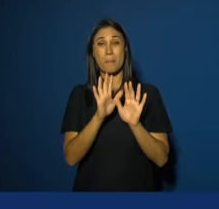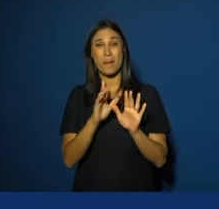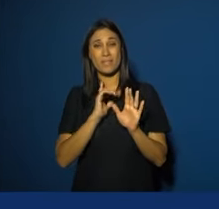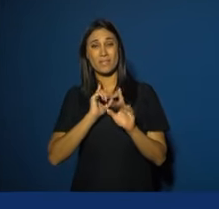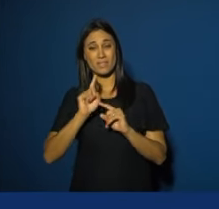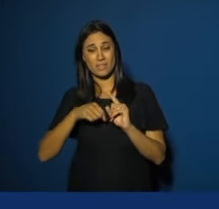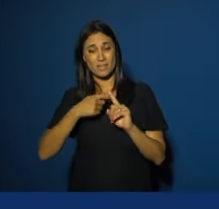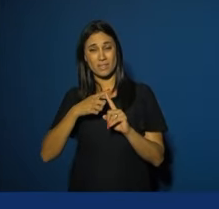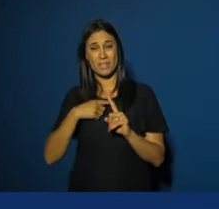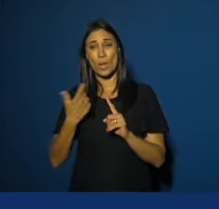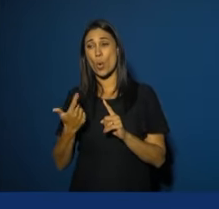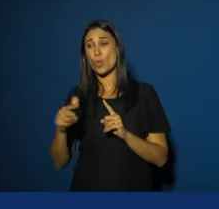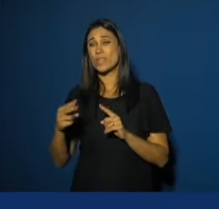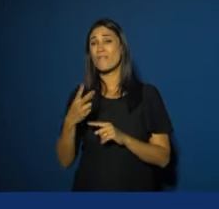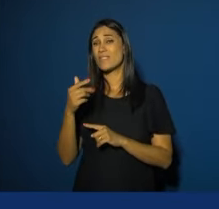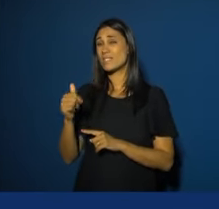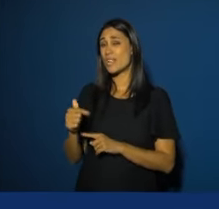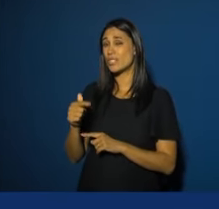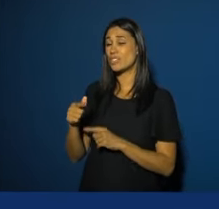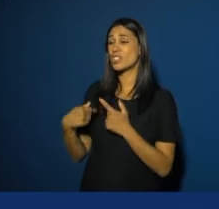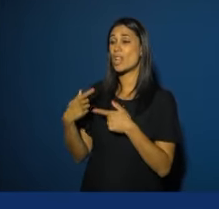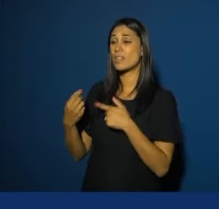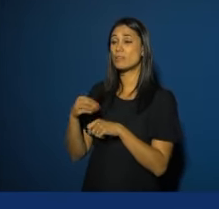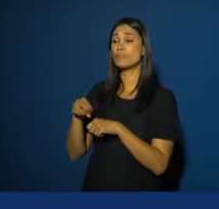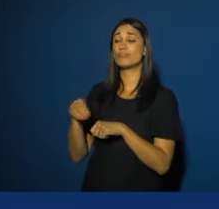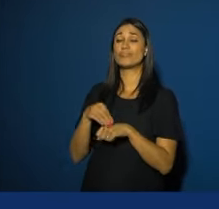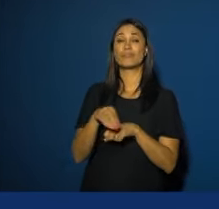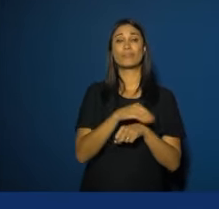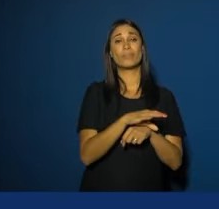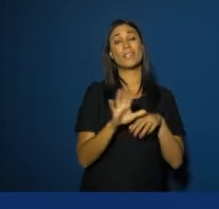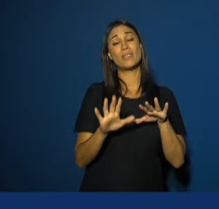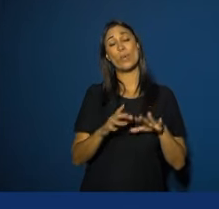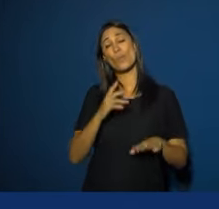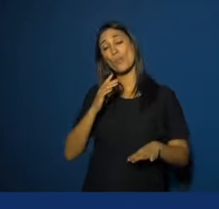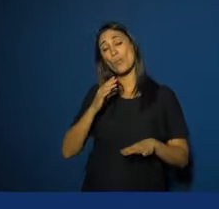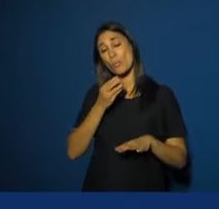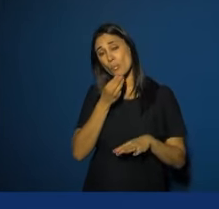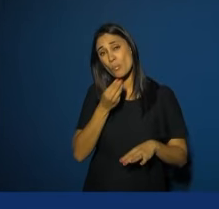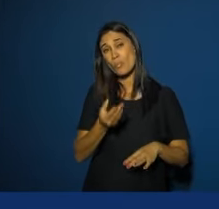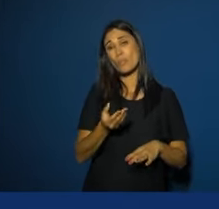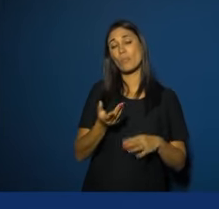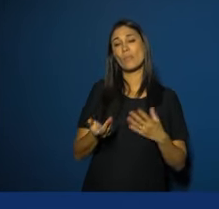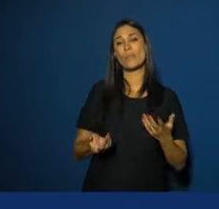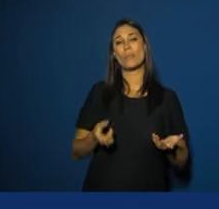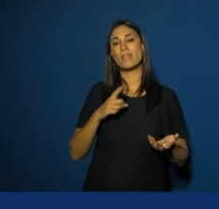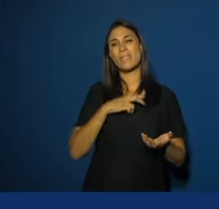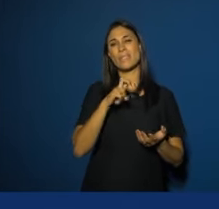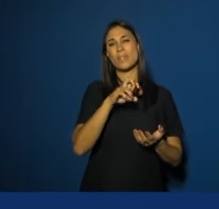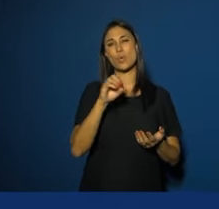27 de geração distribuída. Então, naquele dia, provavelmente, nós tínhamos entre 50% ou